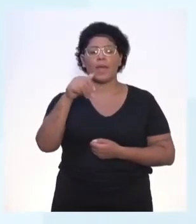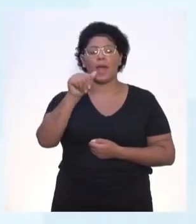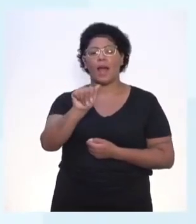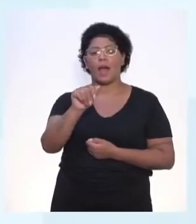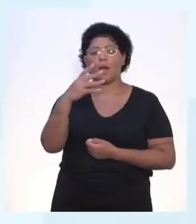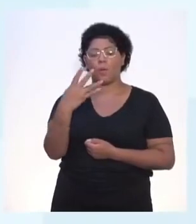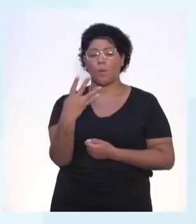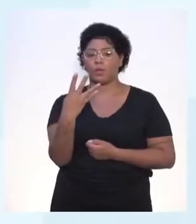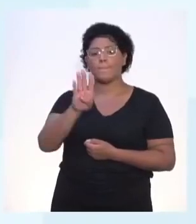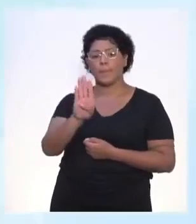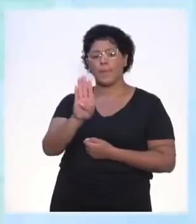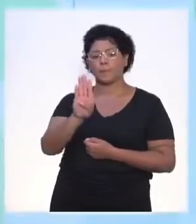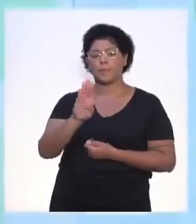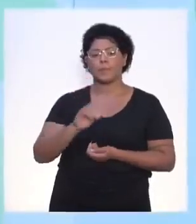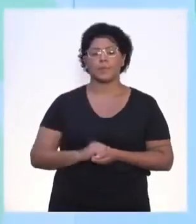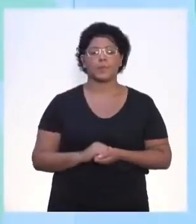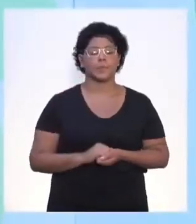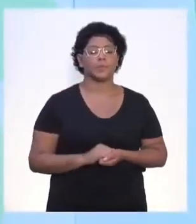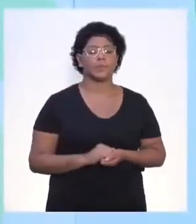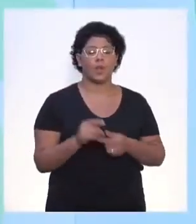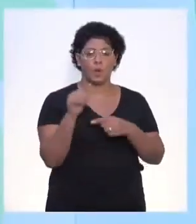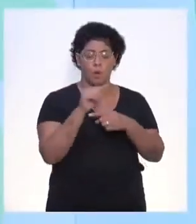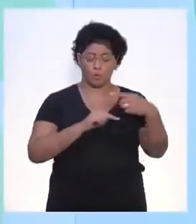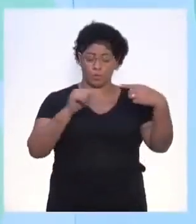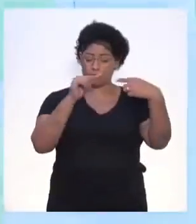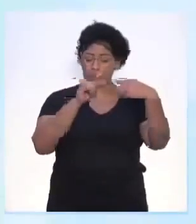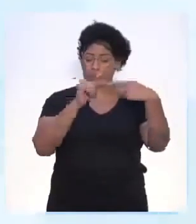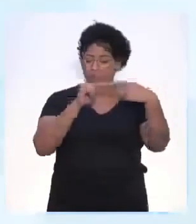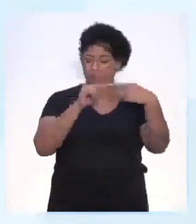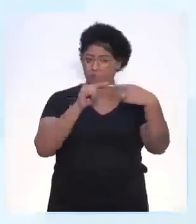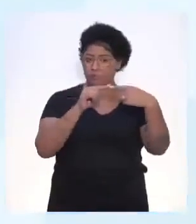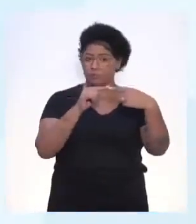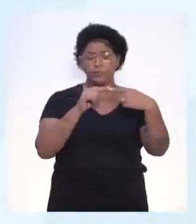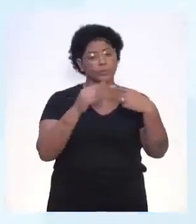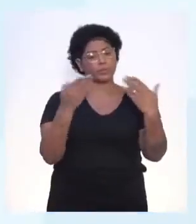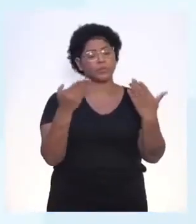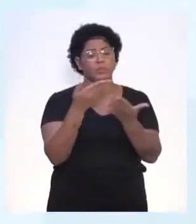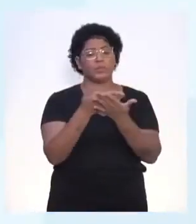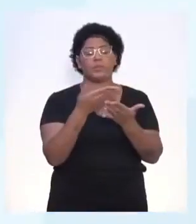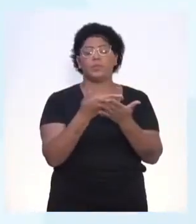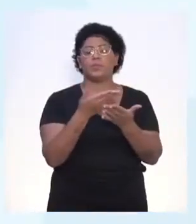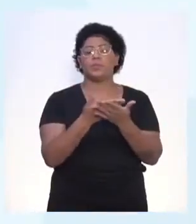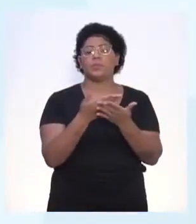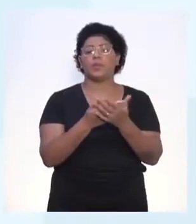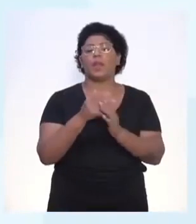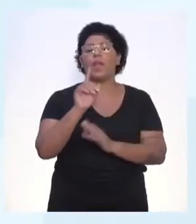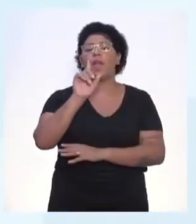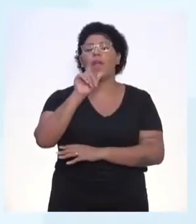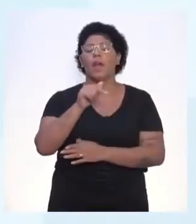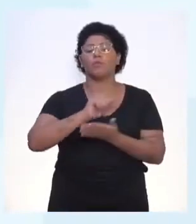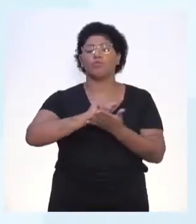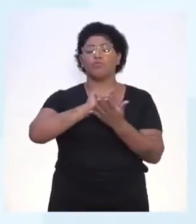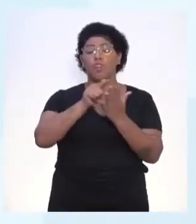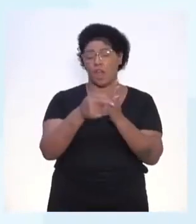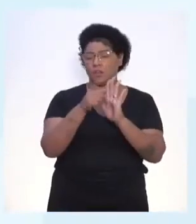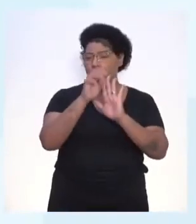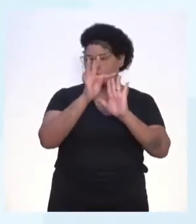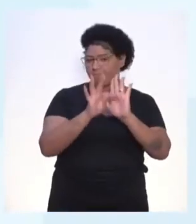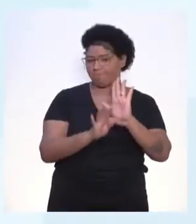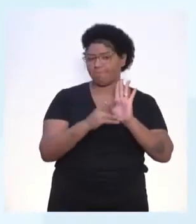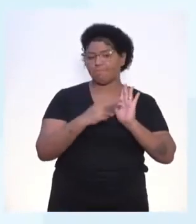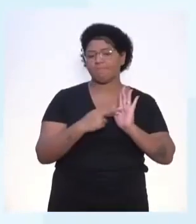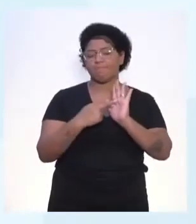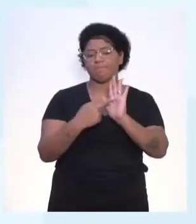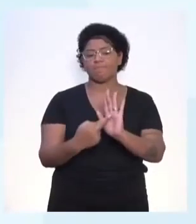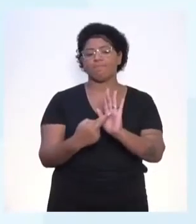EF08LP04B. Mauro? Objetivos da nossa aula, né, como está aí na tela de novo para vocês, está aí, ó, estudar gêneros textuais que